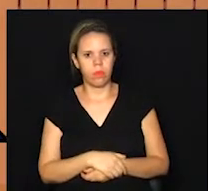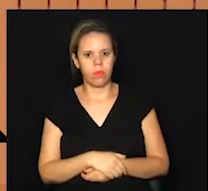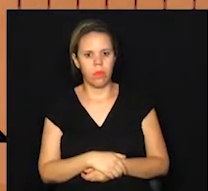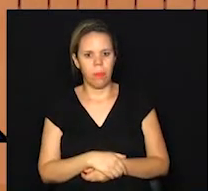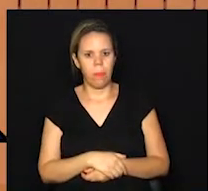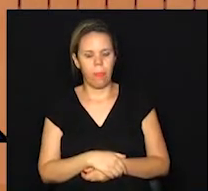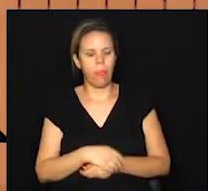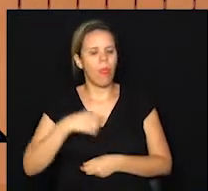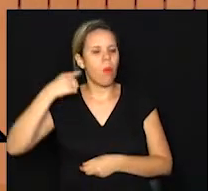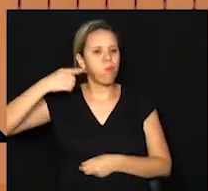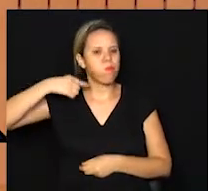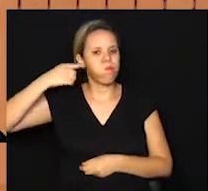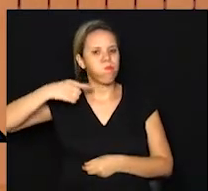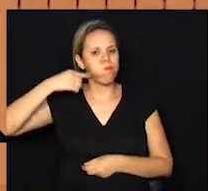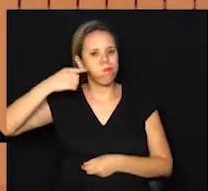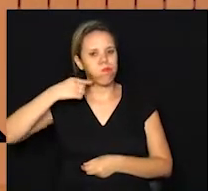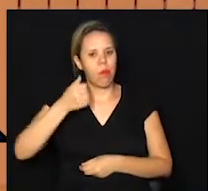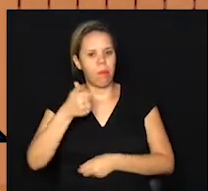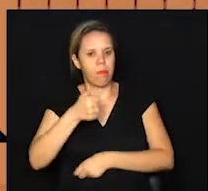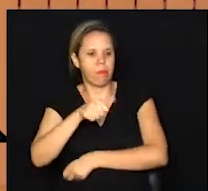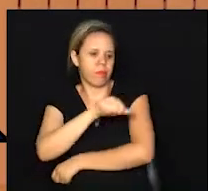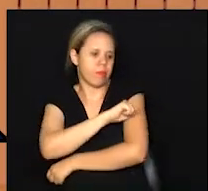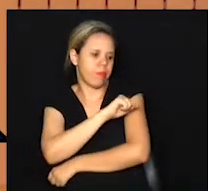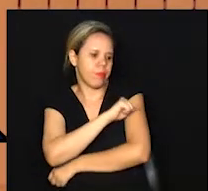o advogado da primeira aluna vítima,